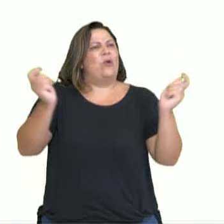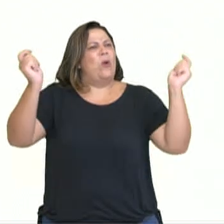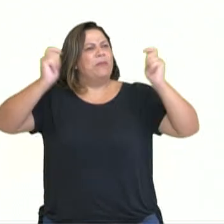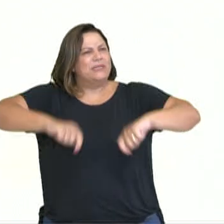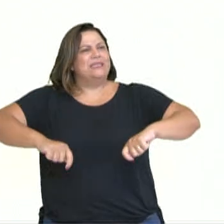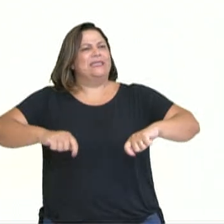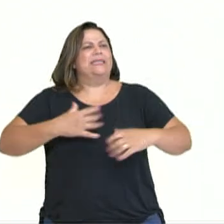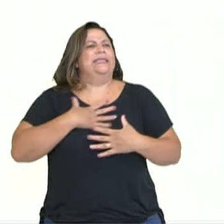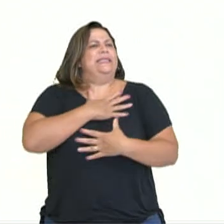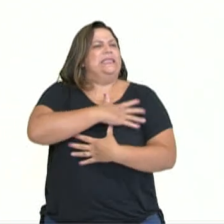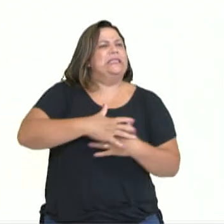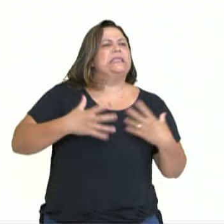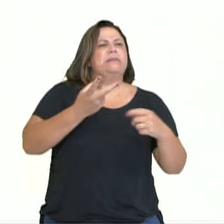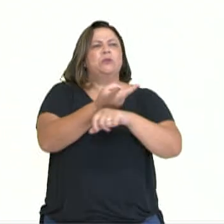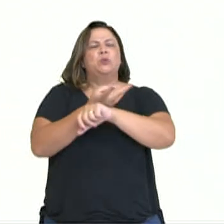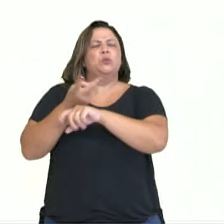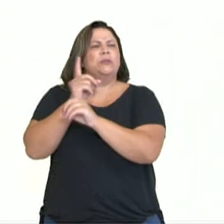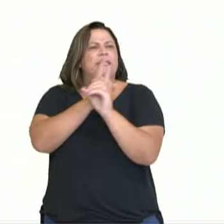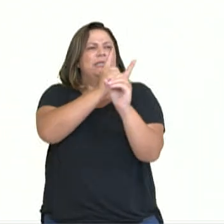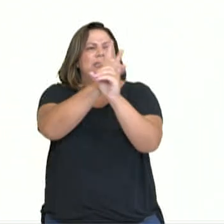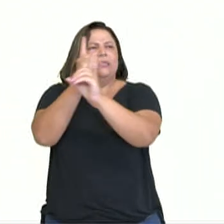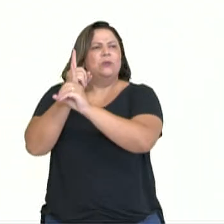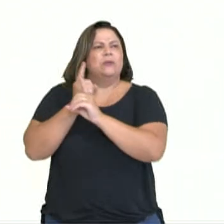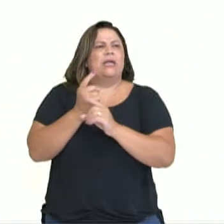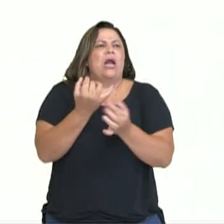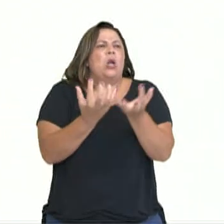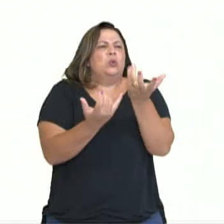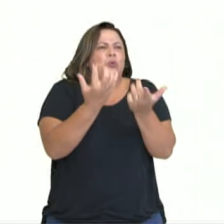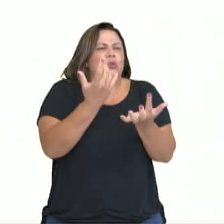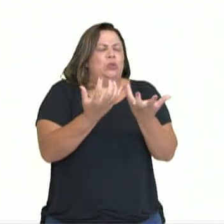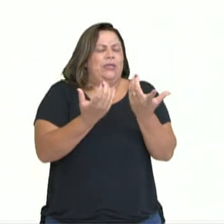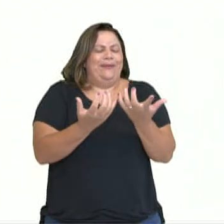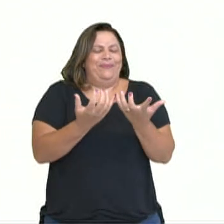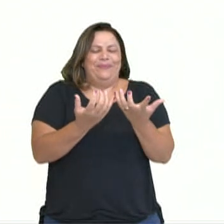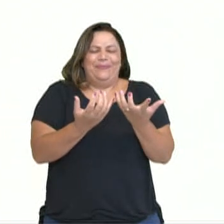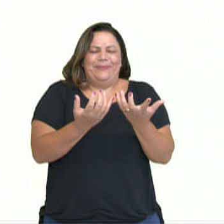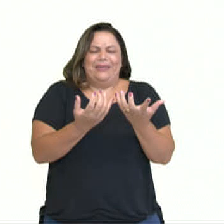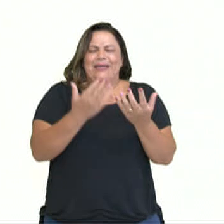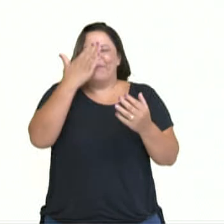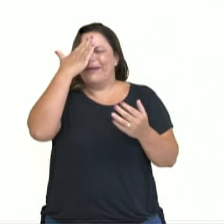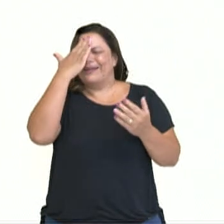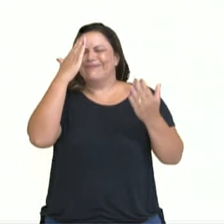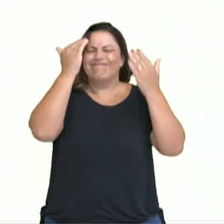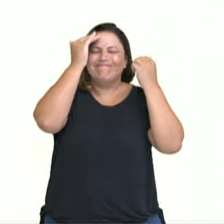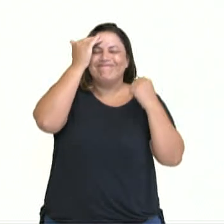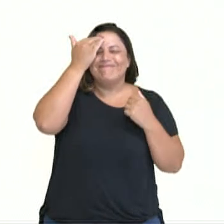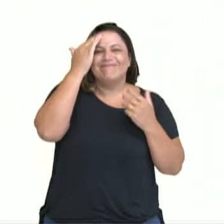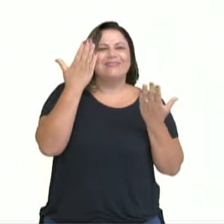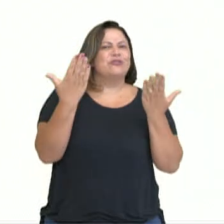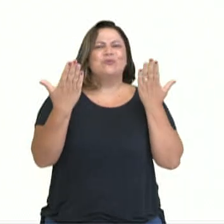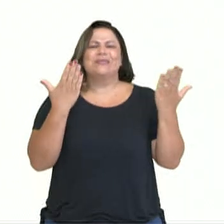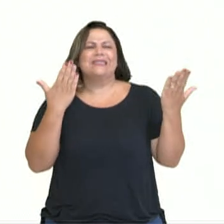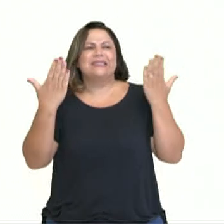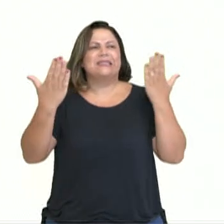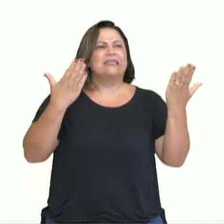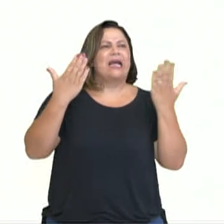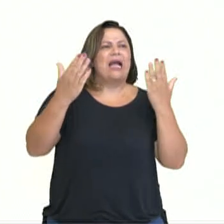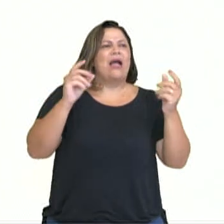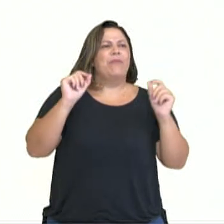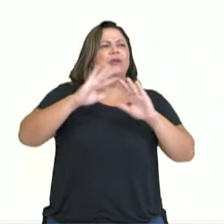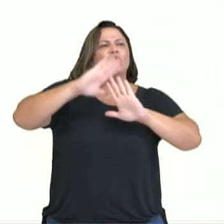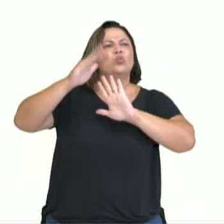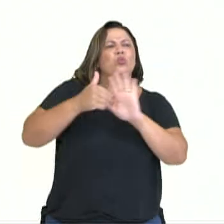uma incerteza. Tudo é vago e incompleto, e o que mais pesa é nada a ser